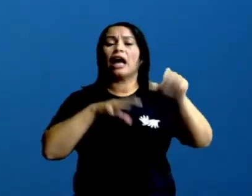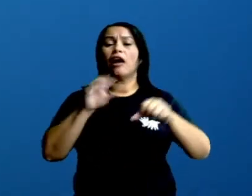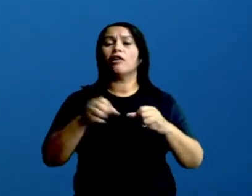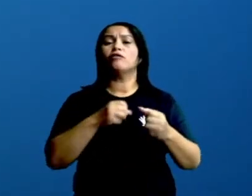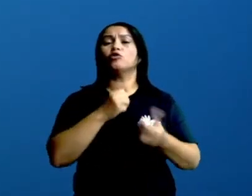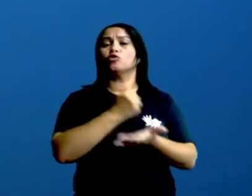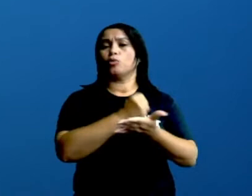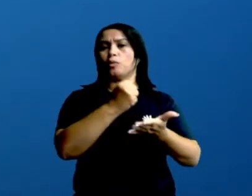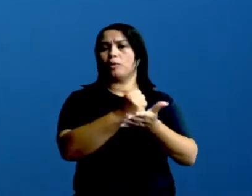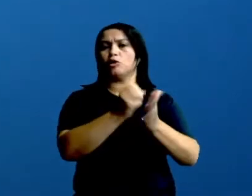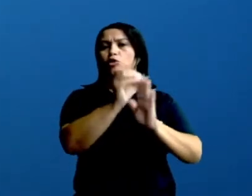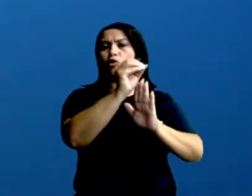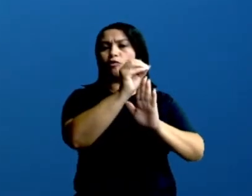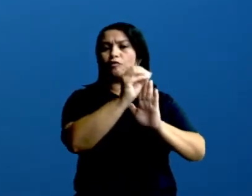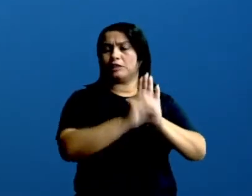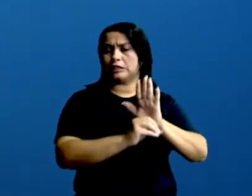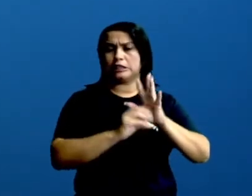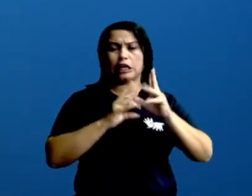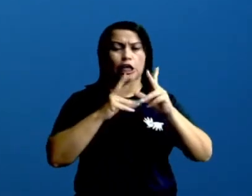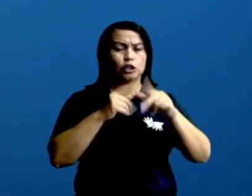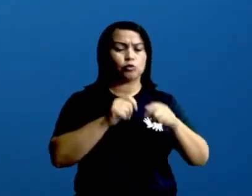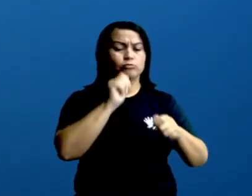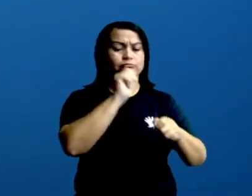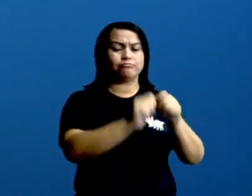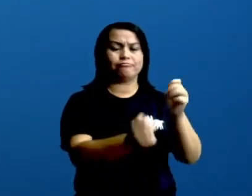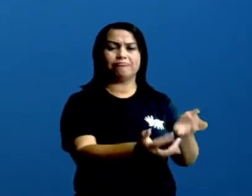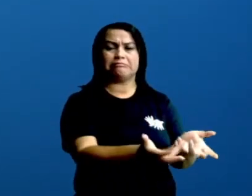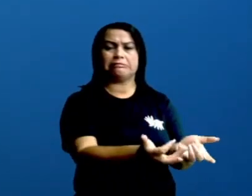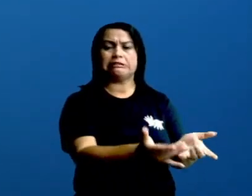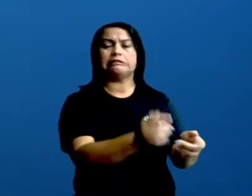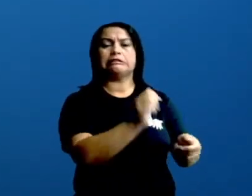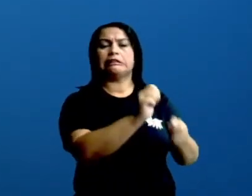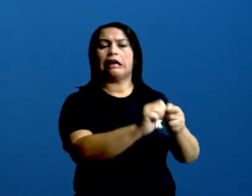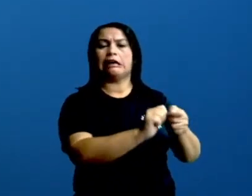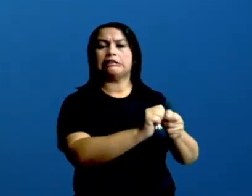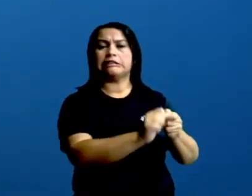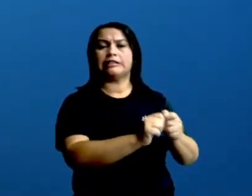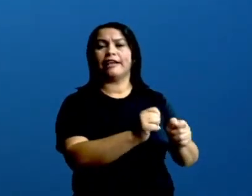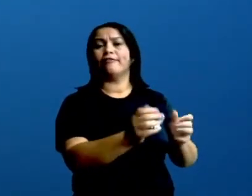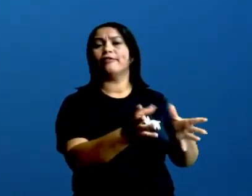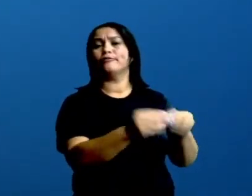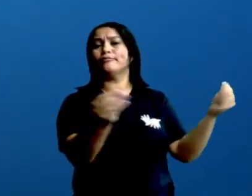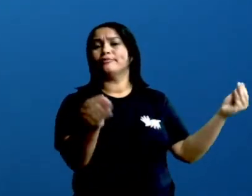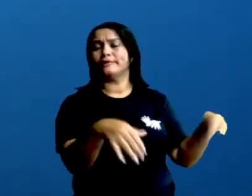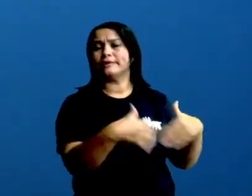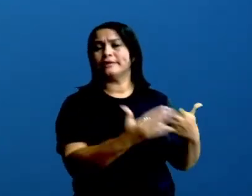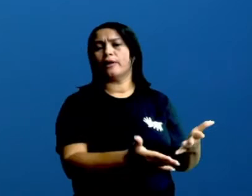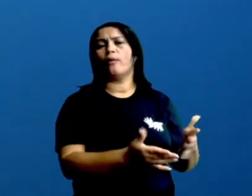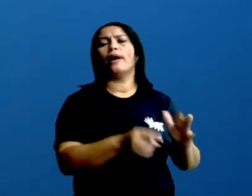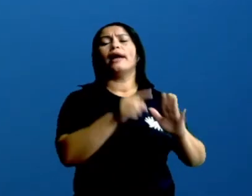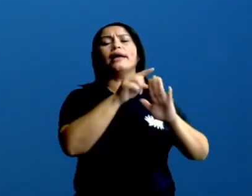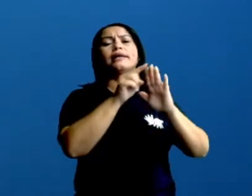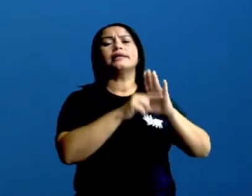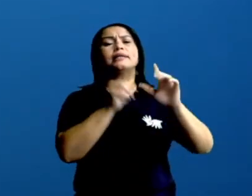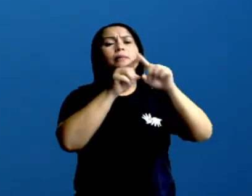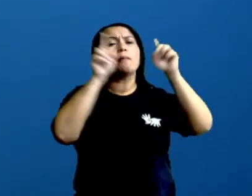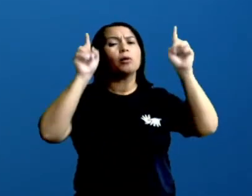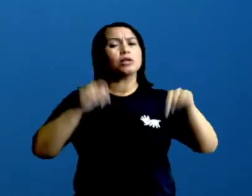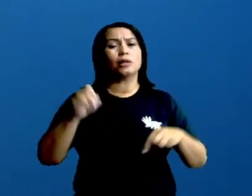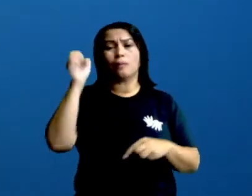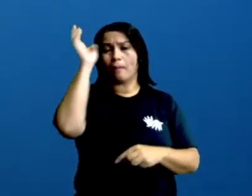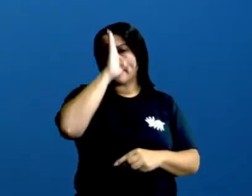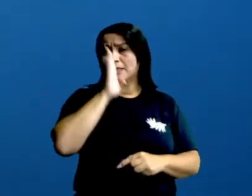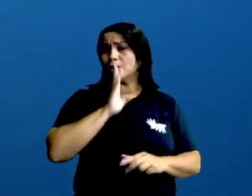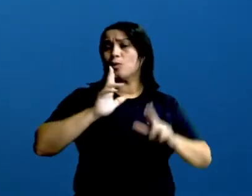oficiais que tinham sobre aquilo, incinerava, queimava, rasgava, destruía. E aí esse projeto do Brasil Nunca